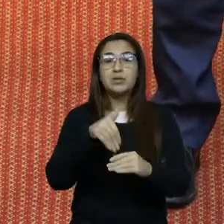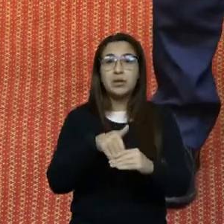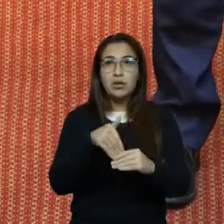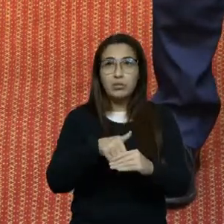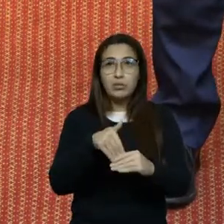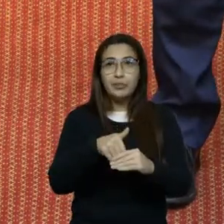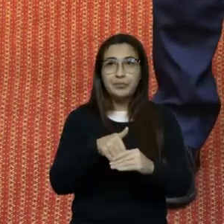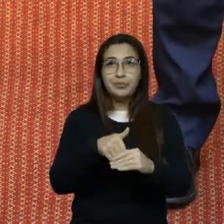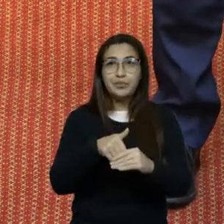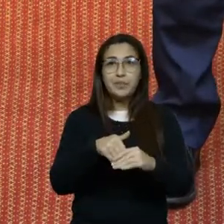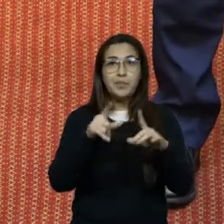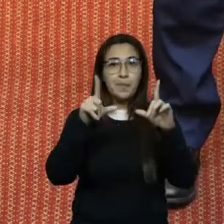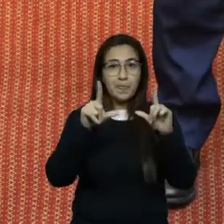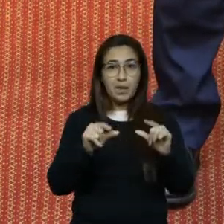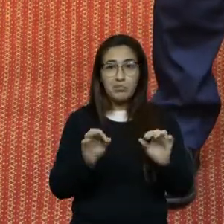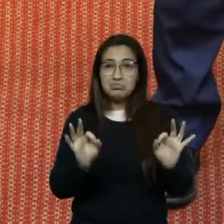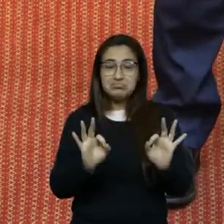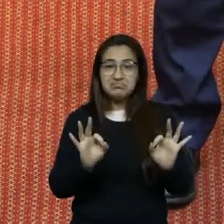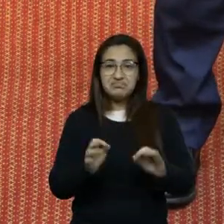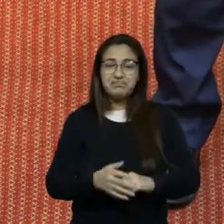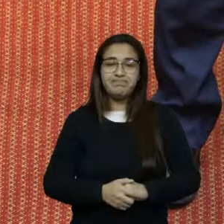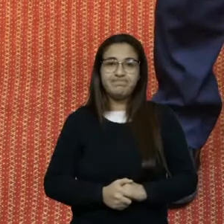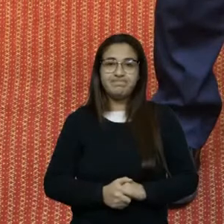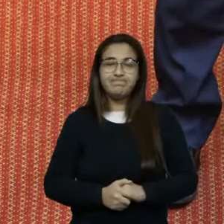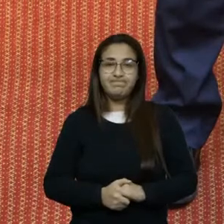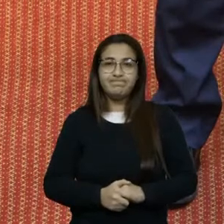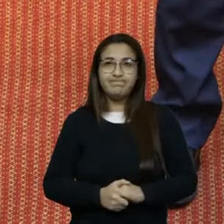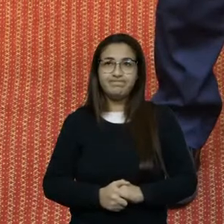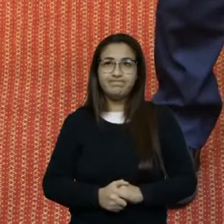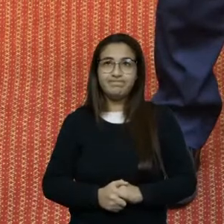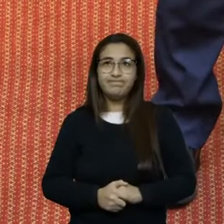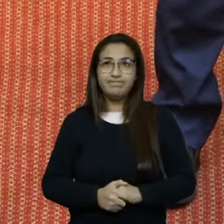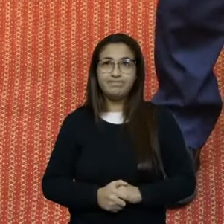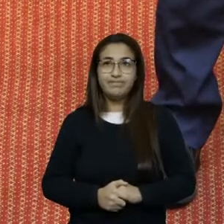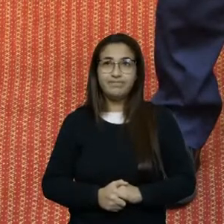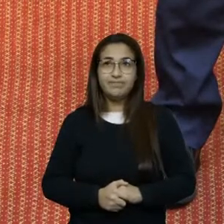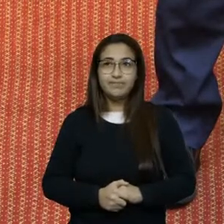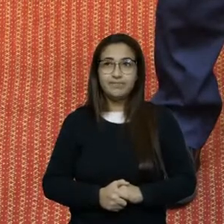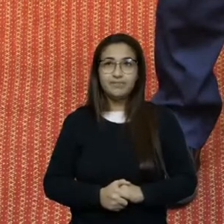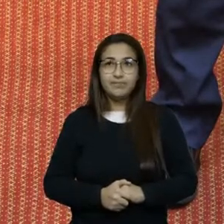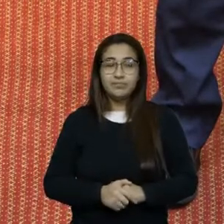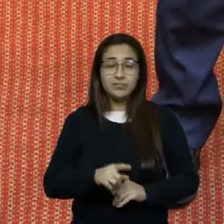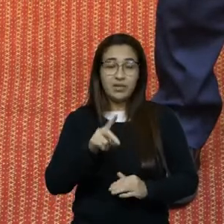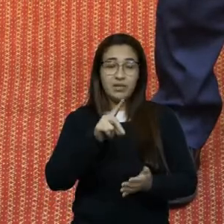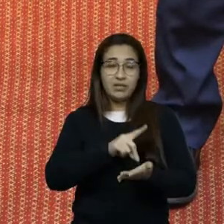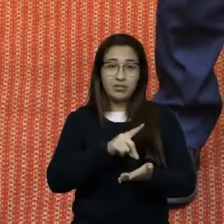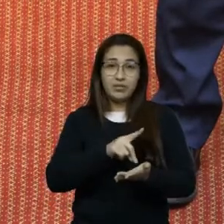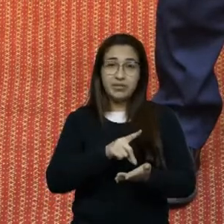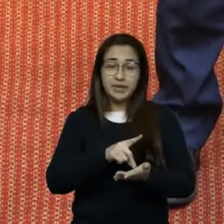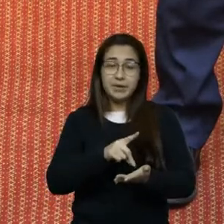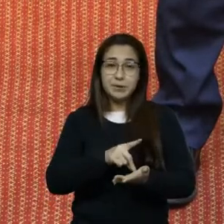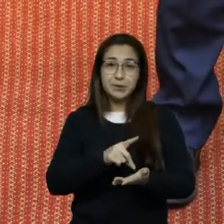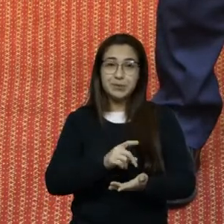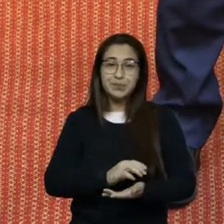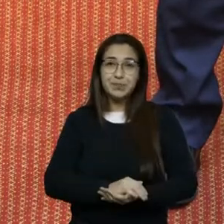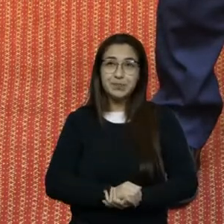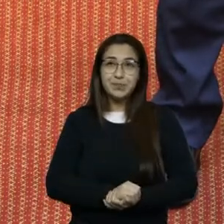não abaixamento mais impostos ainda ela não redução de impostos e isso é verdade